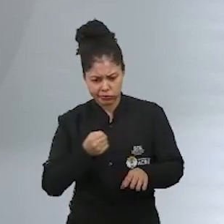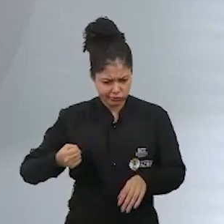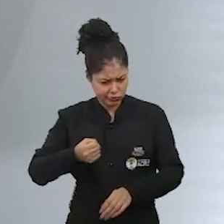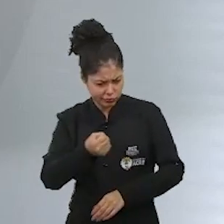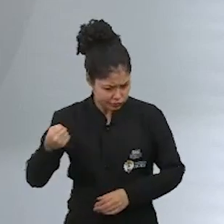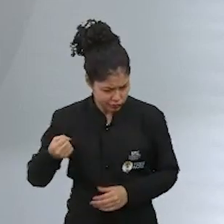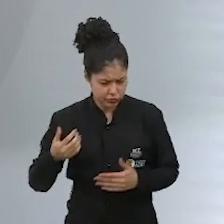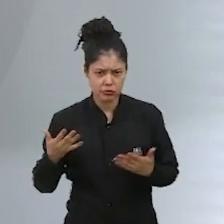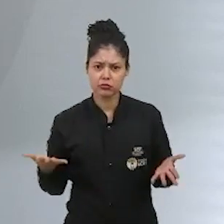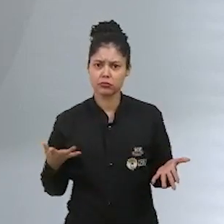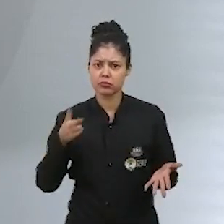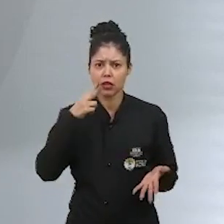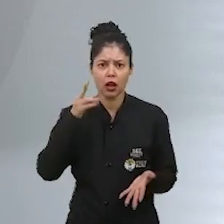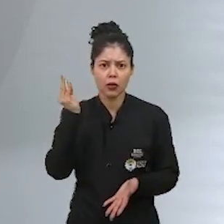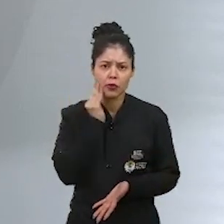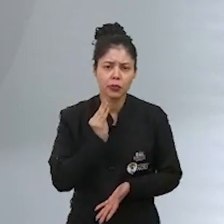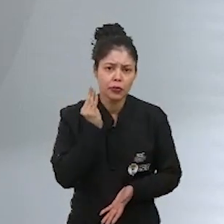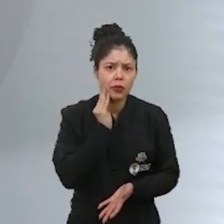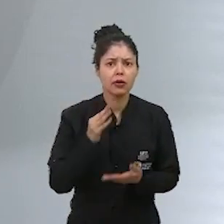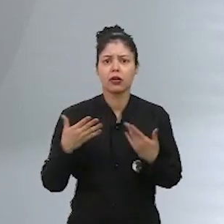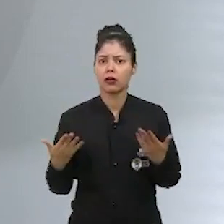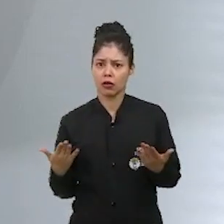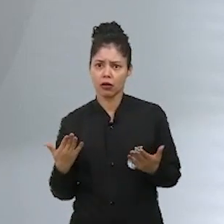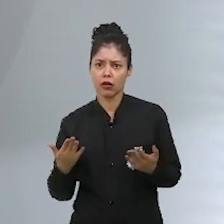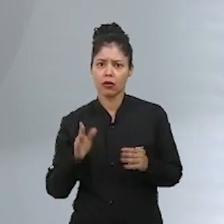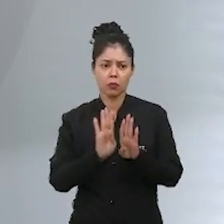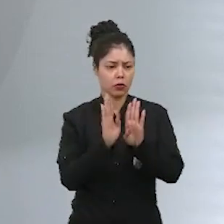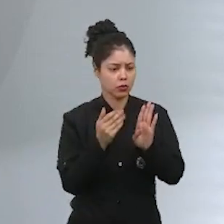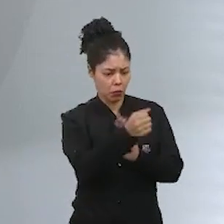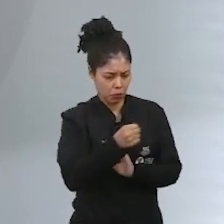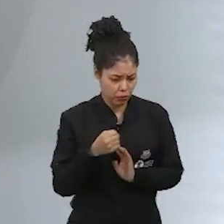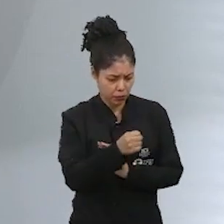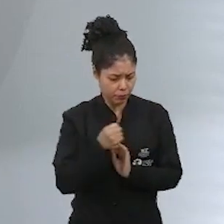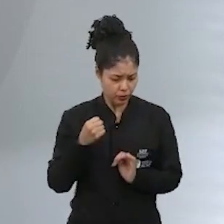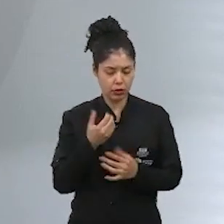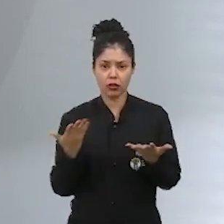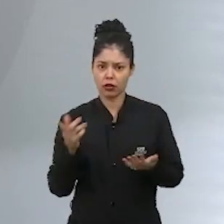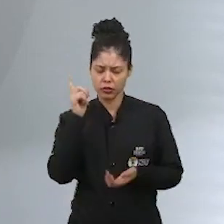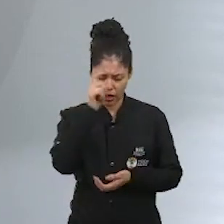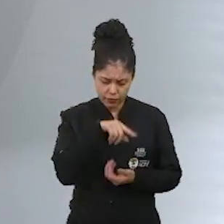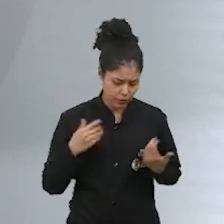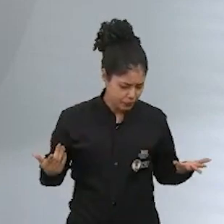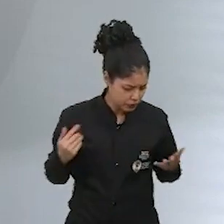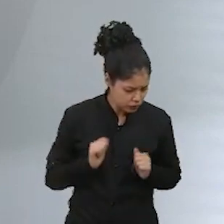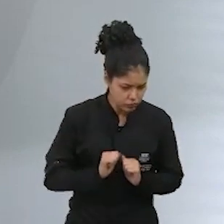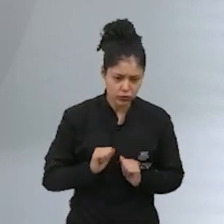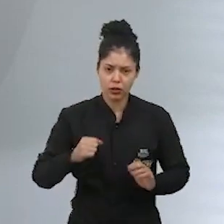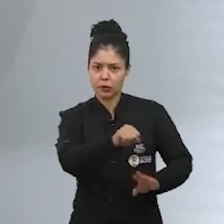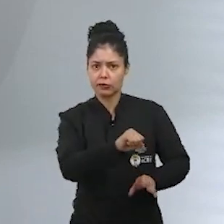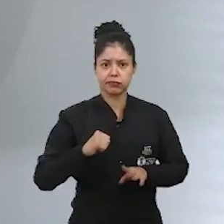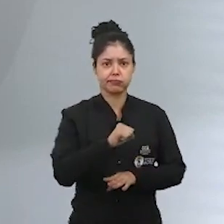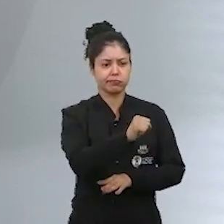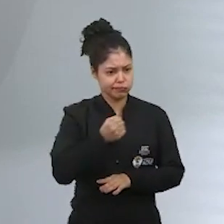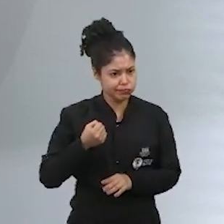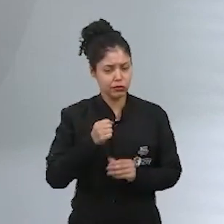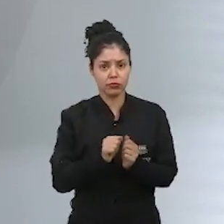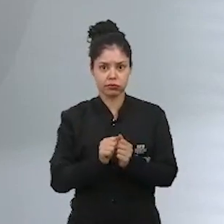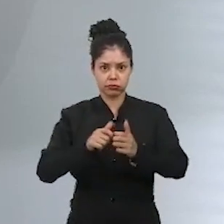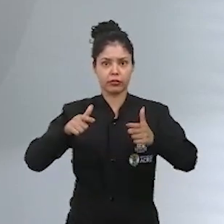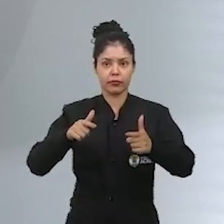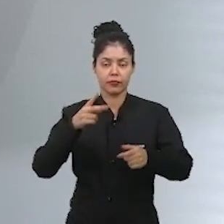muito quente, que você tenta abrir o portão ou fechar, ele emperra ali, né, como se aquele cimento tivesse